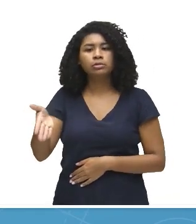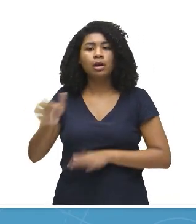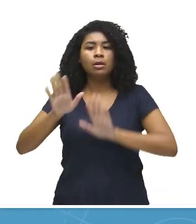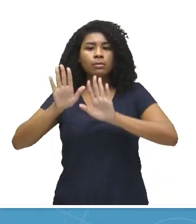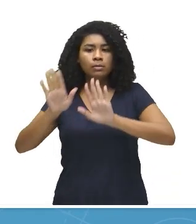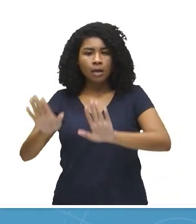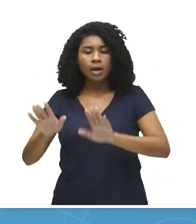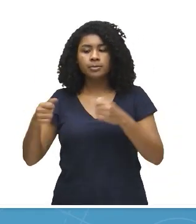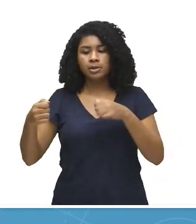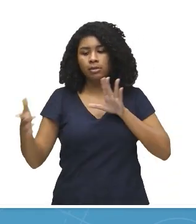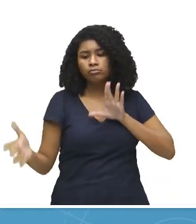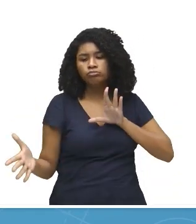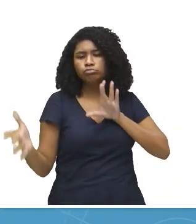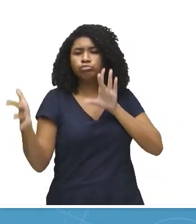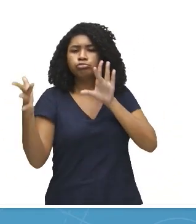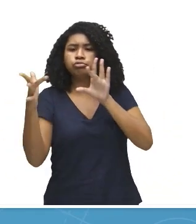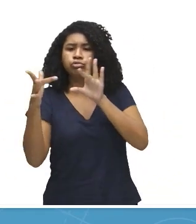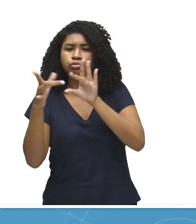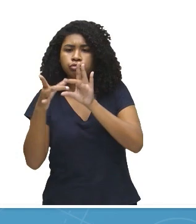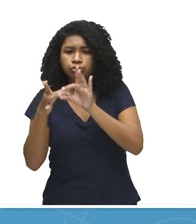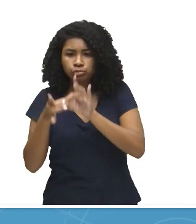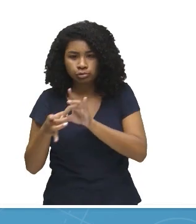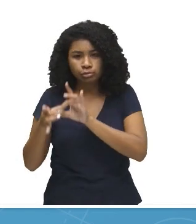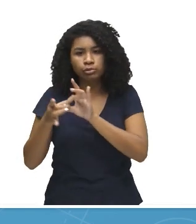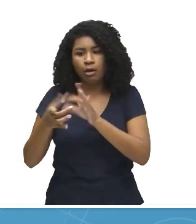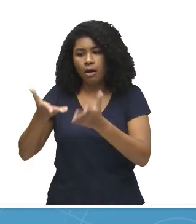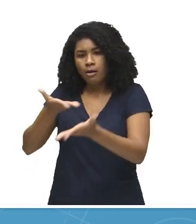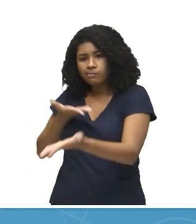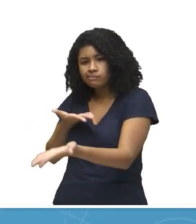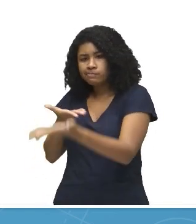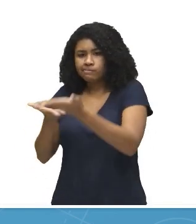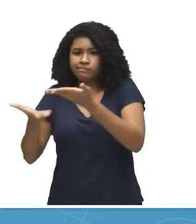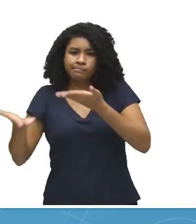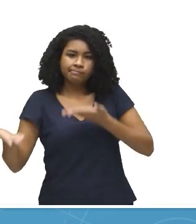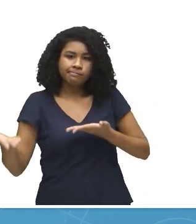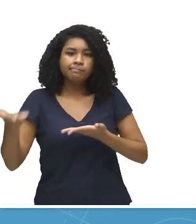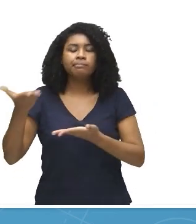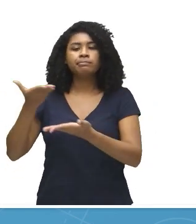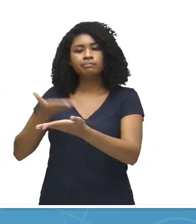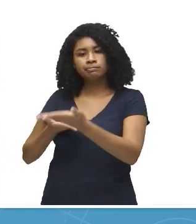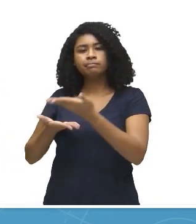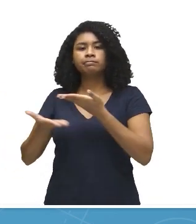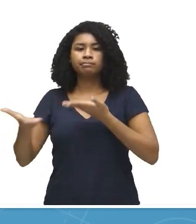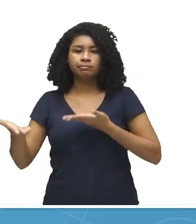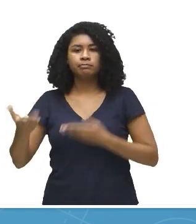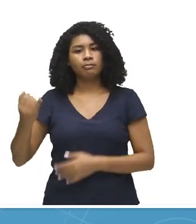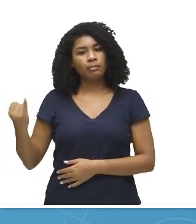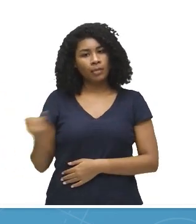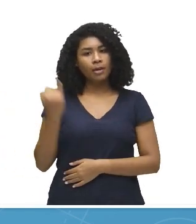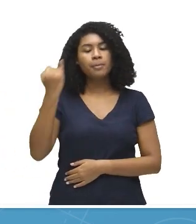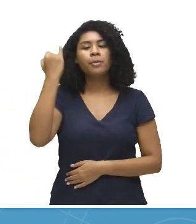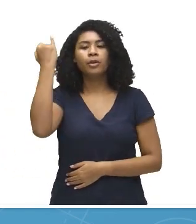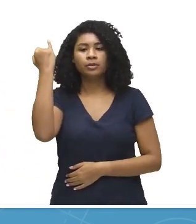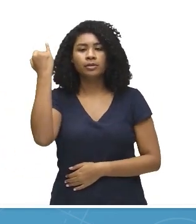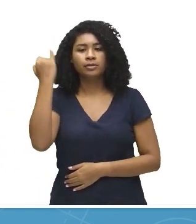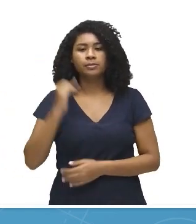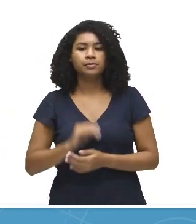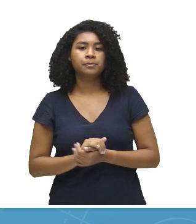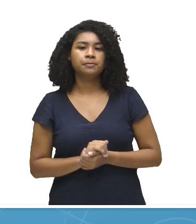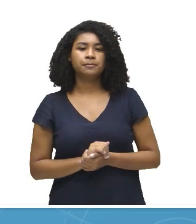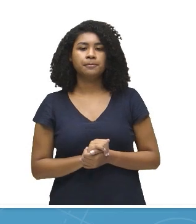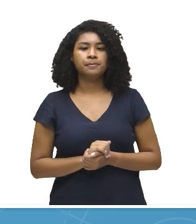maneira harmônica, né? Diferentemente do que a gente viu na conservação. Então aqui é permitido a presença do homem